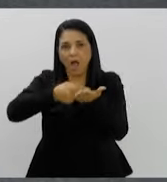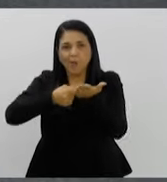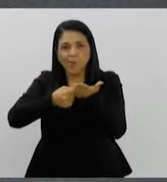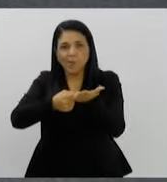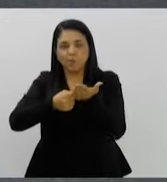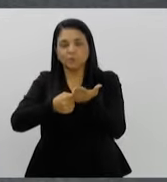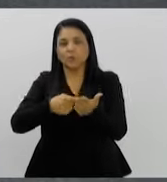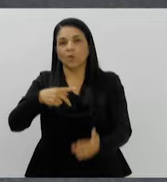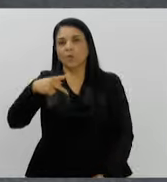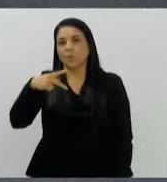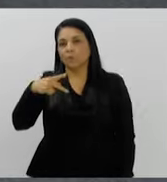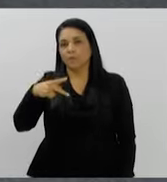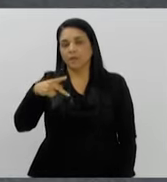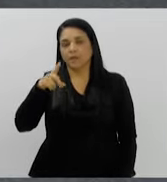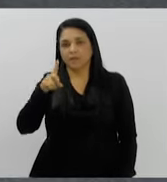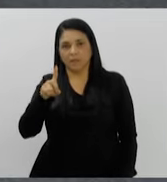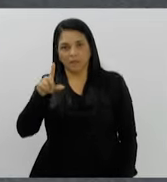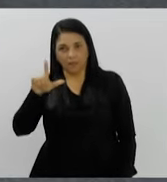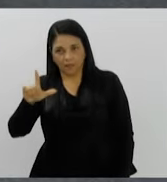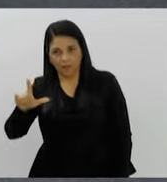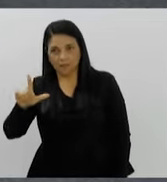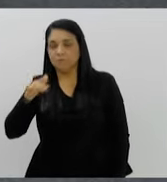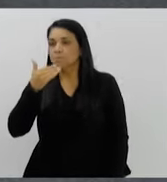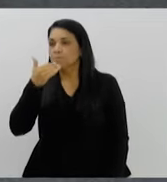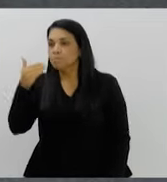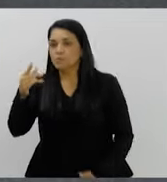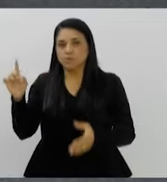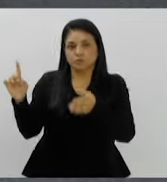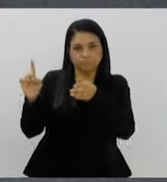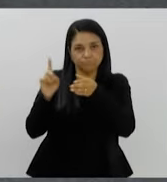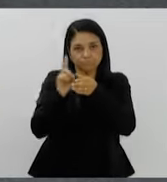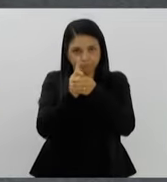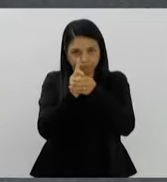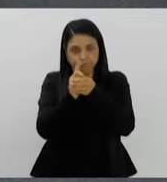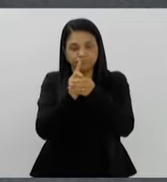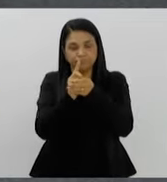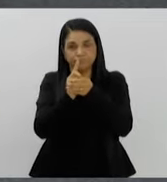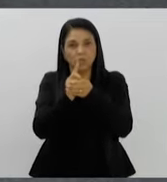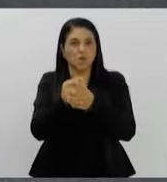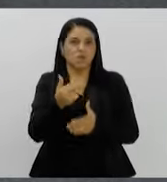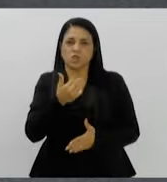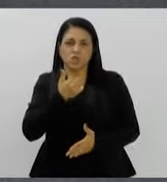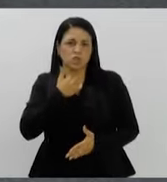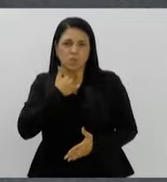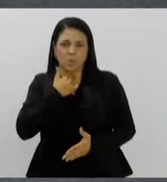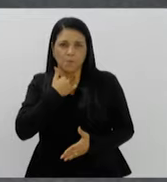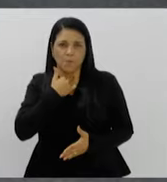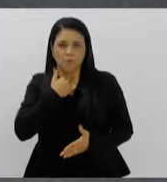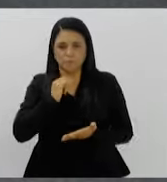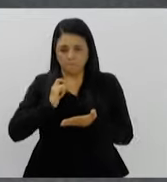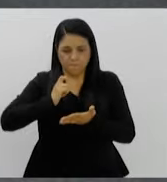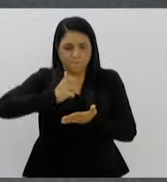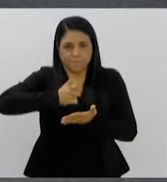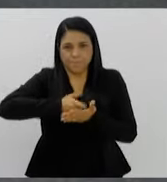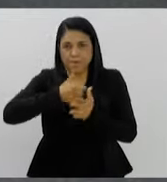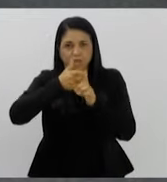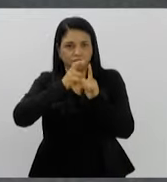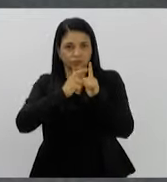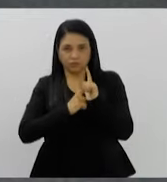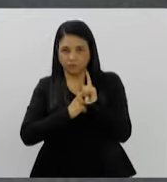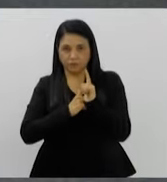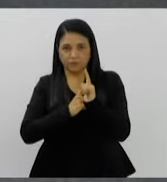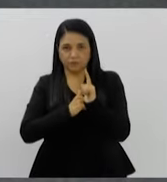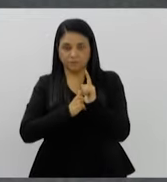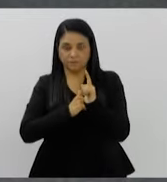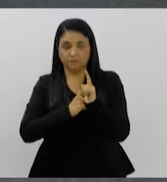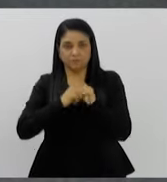pdl nós vamos pedir depois com autoria desse pdl porque não se pode para pagar uma dívida de estado tirar os recursos